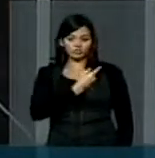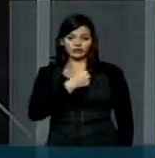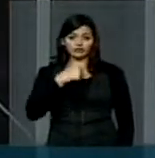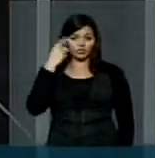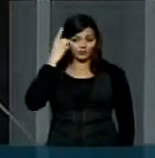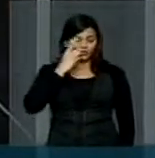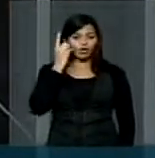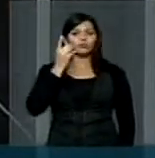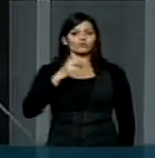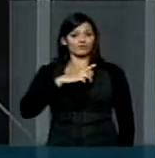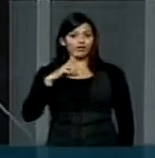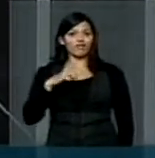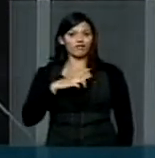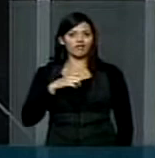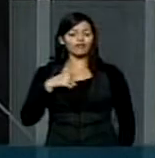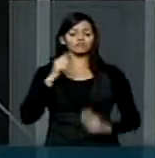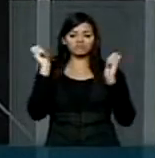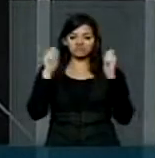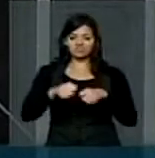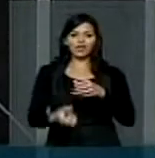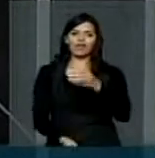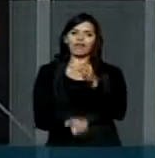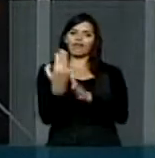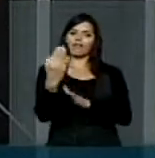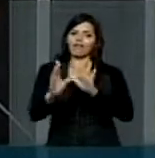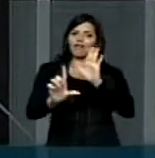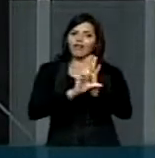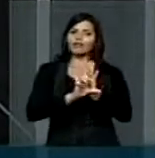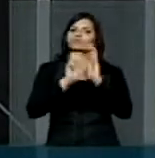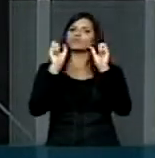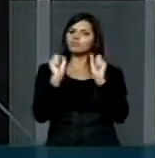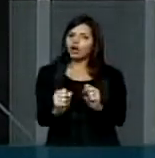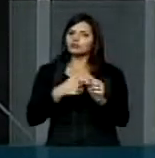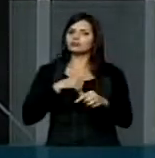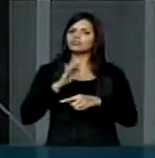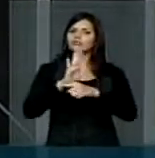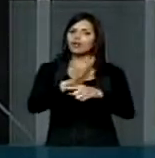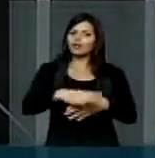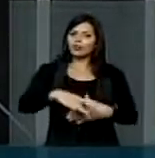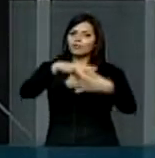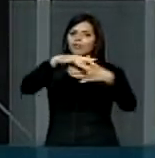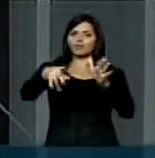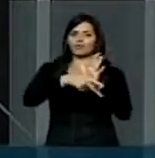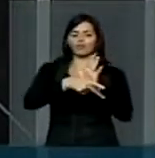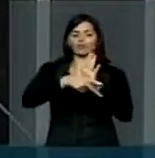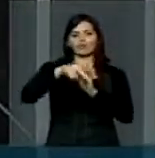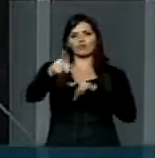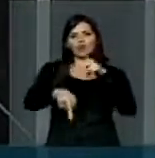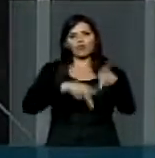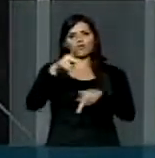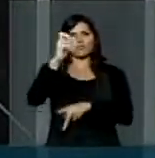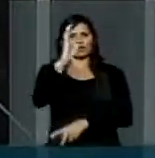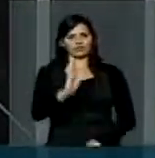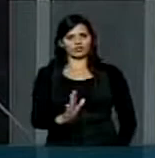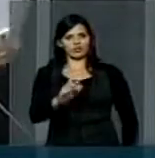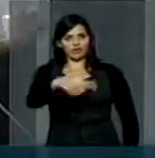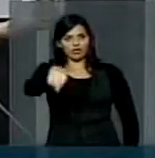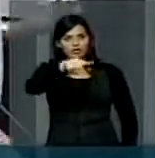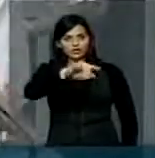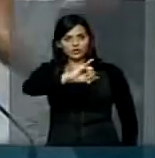têm, para legislar em nome do povo brasileiro. Eles não têm